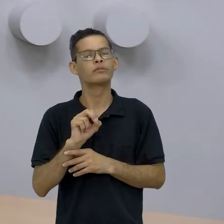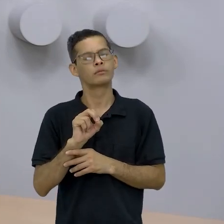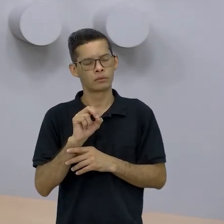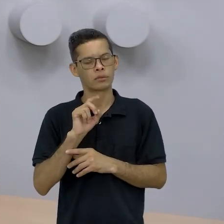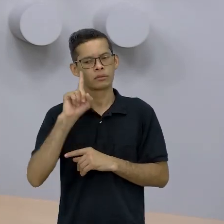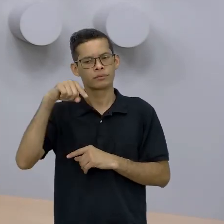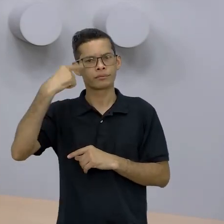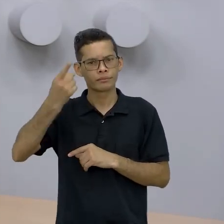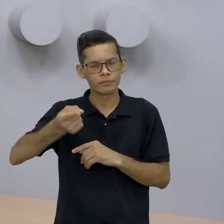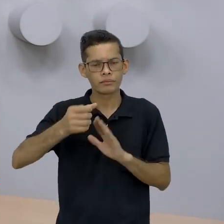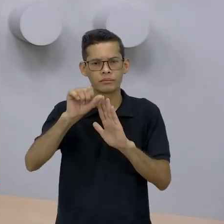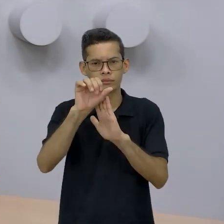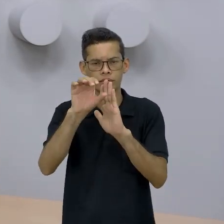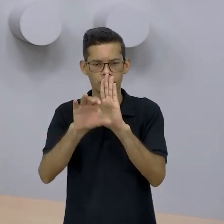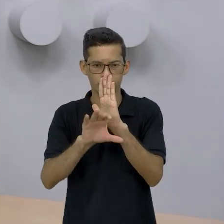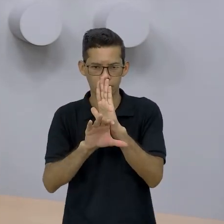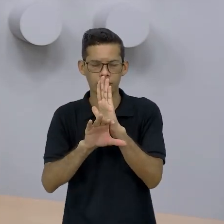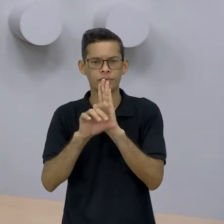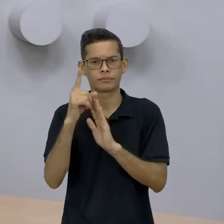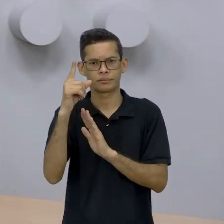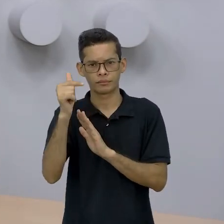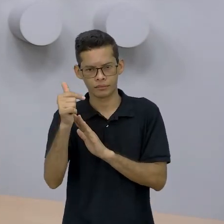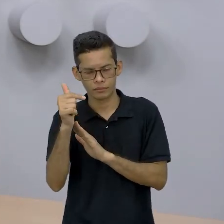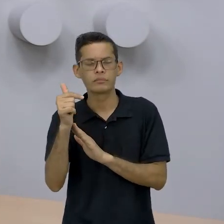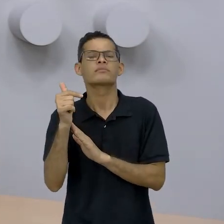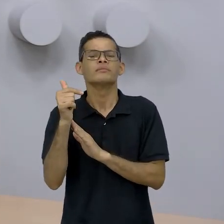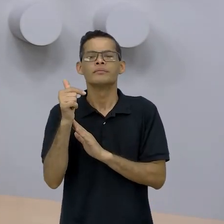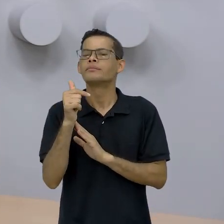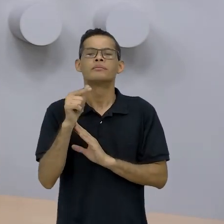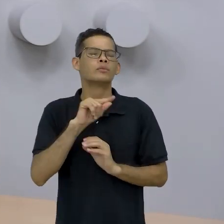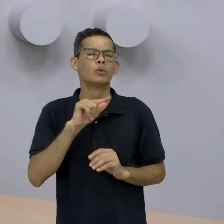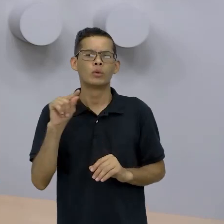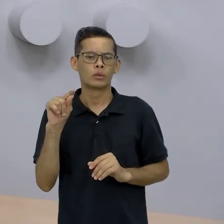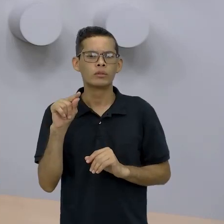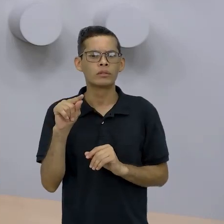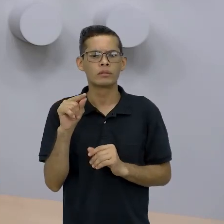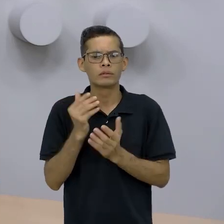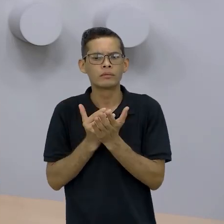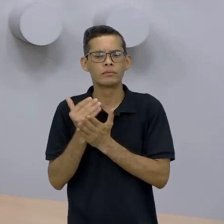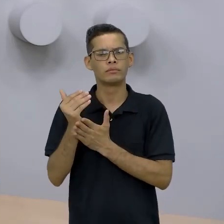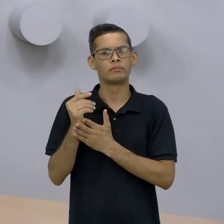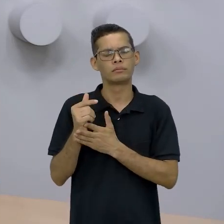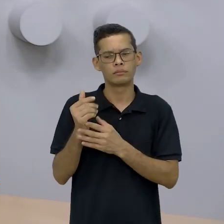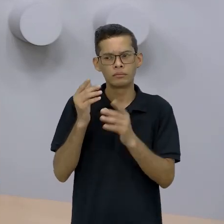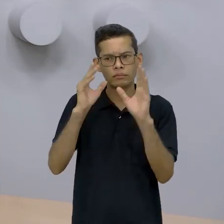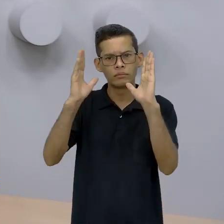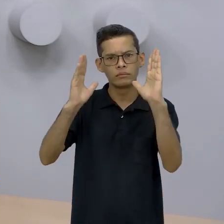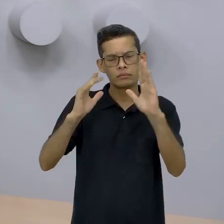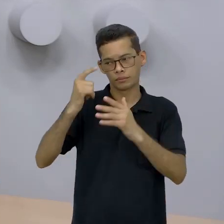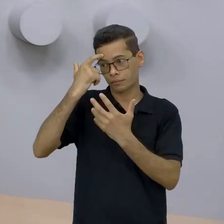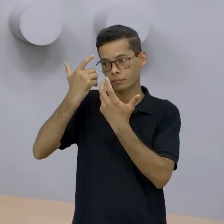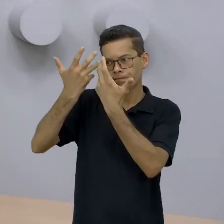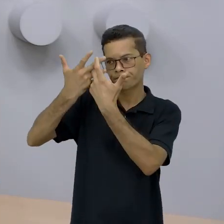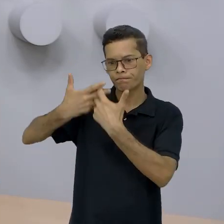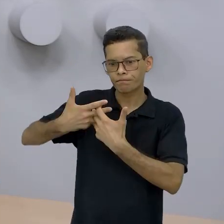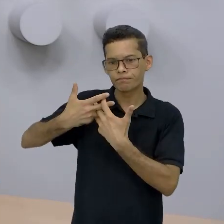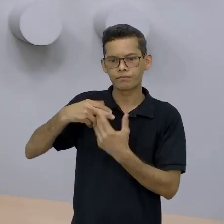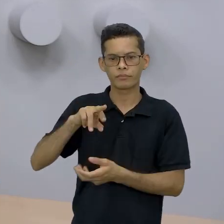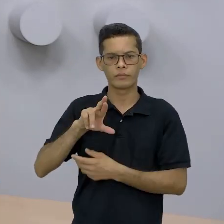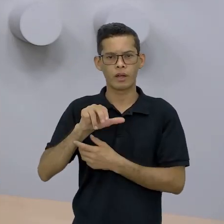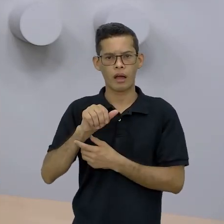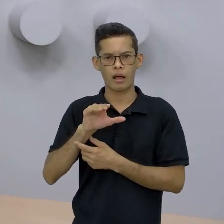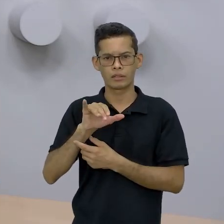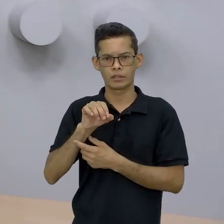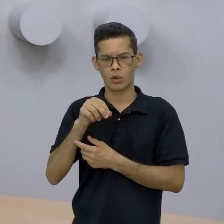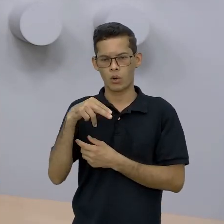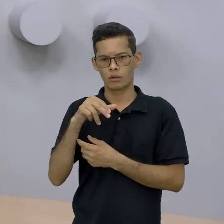século XVII, a gente sai da Renascença no século XVI, chegamos ao racionalismo do século XVII, você começa a